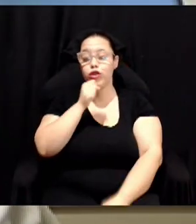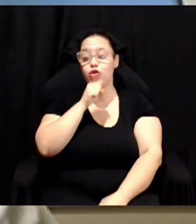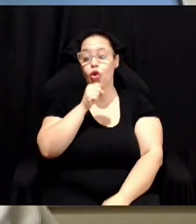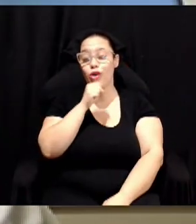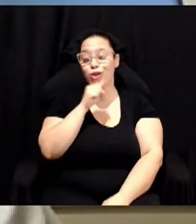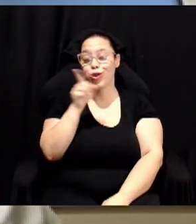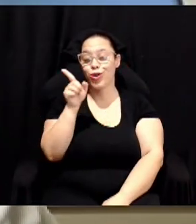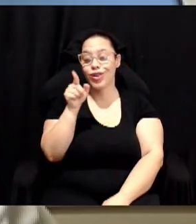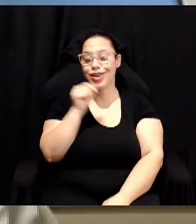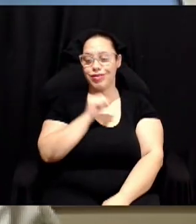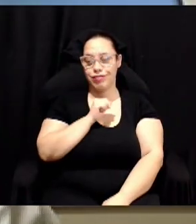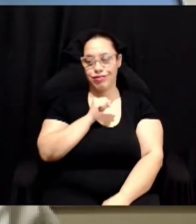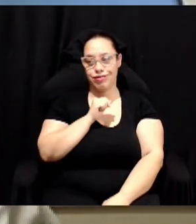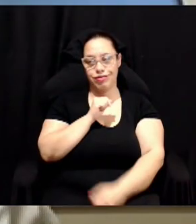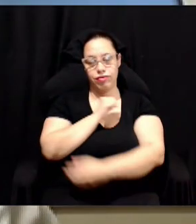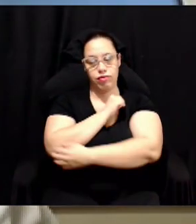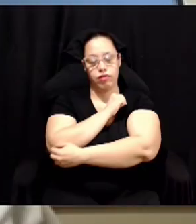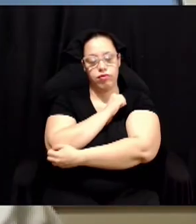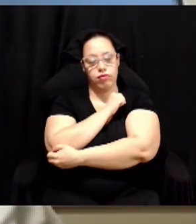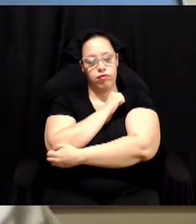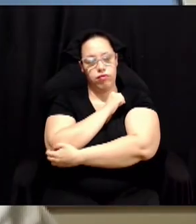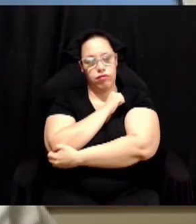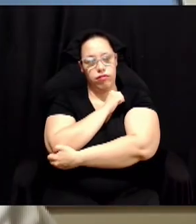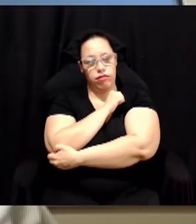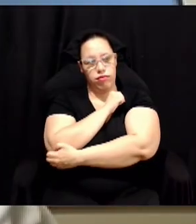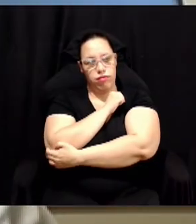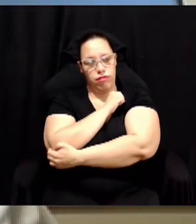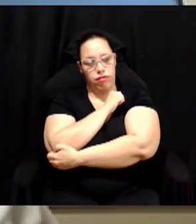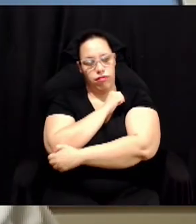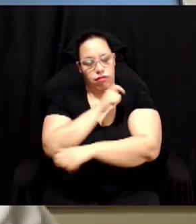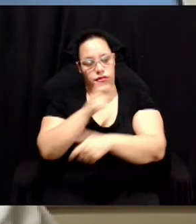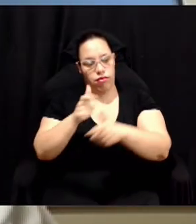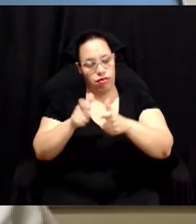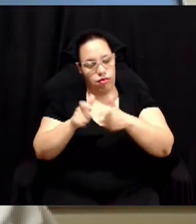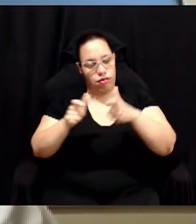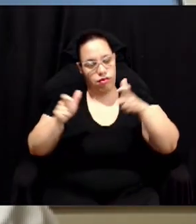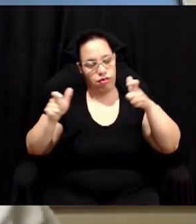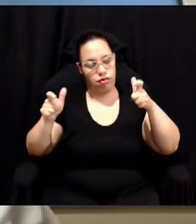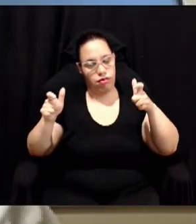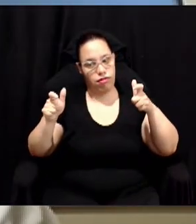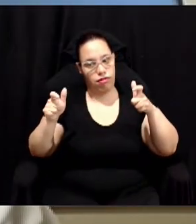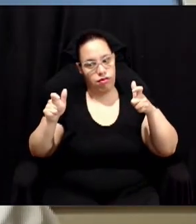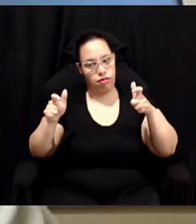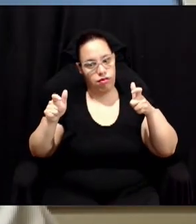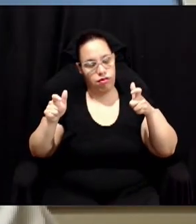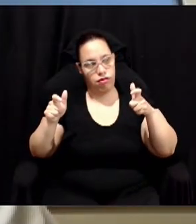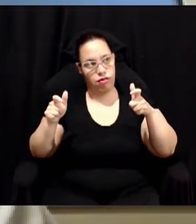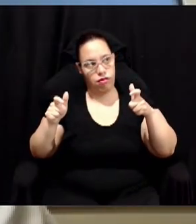Mas parte desse aumento, mais do que duplicar,